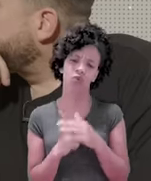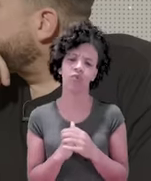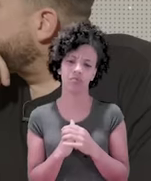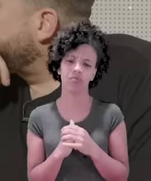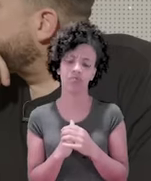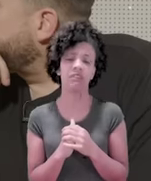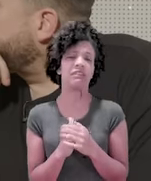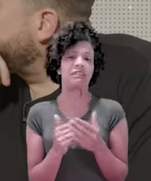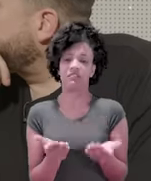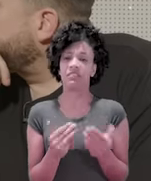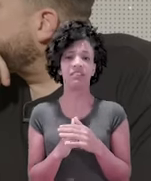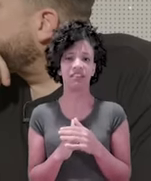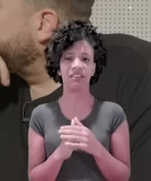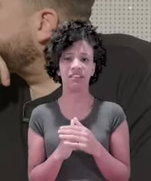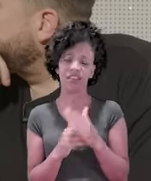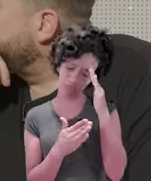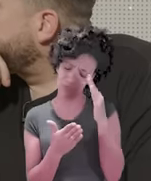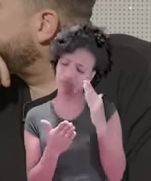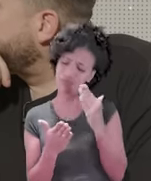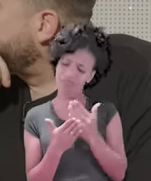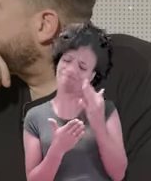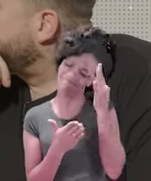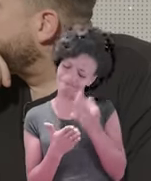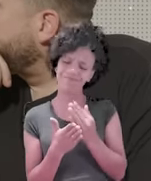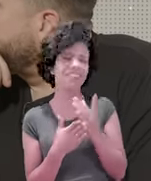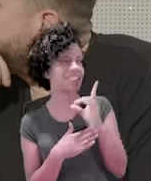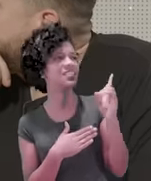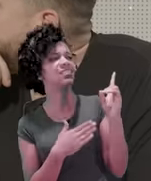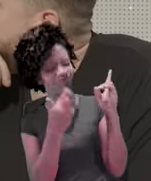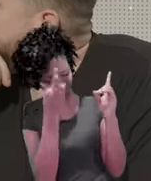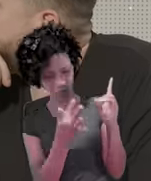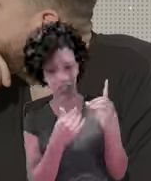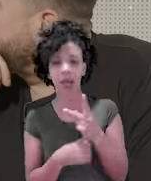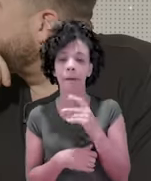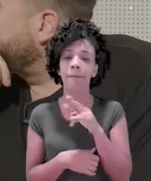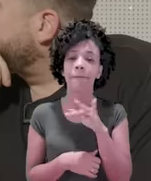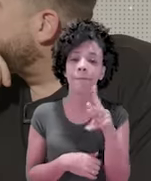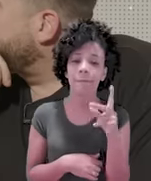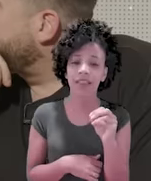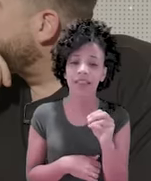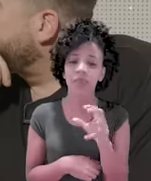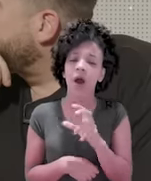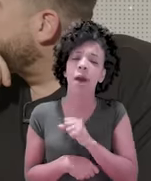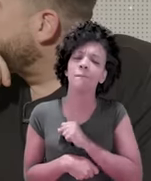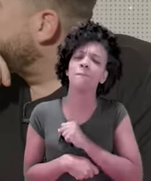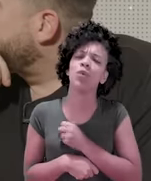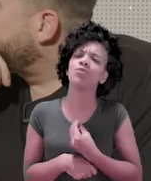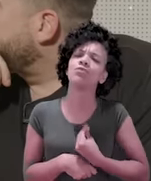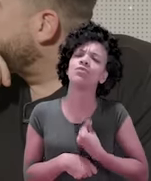e eu confio em Deus aí o Pedrinho está graus da minha